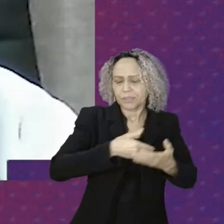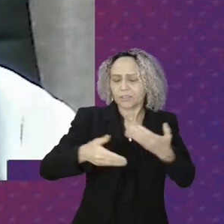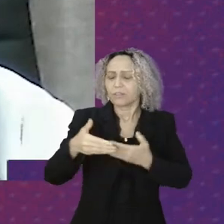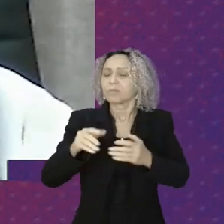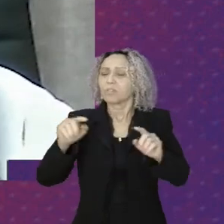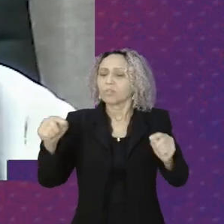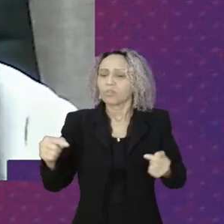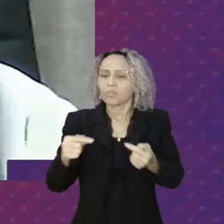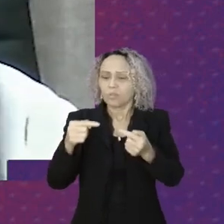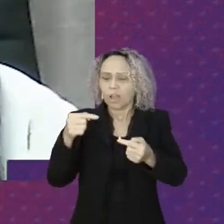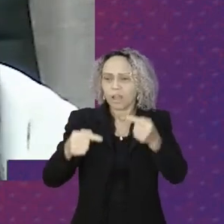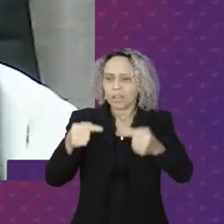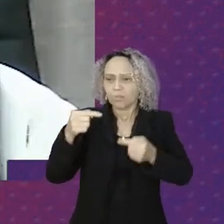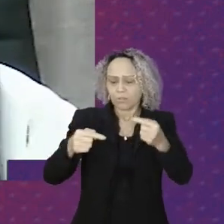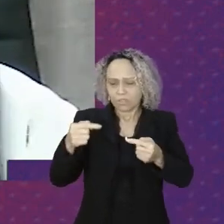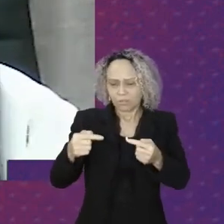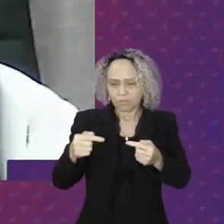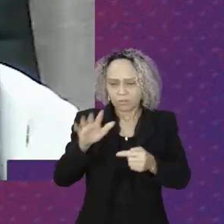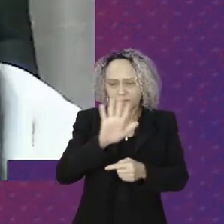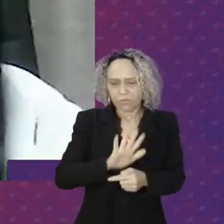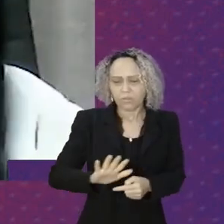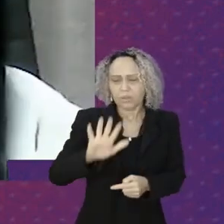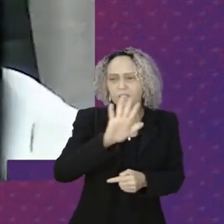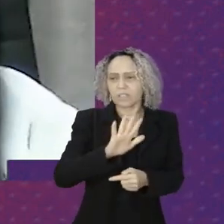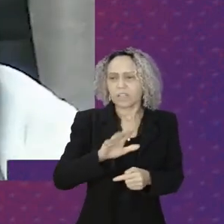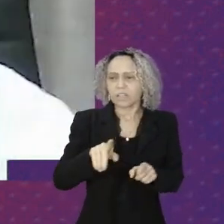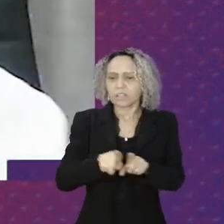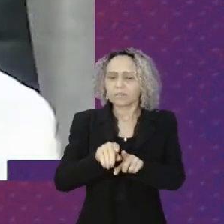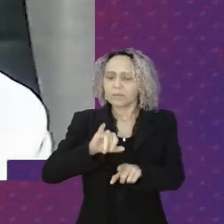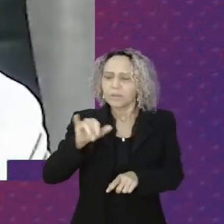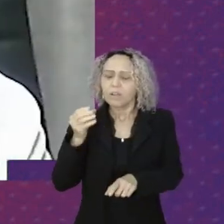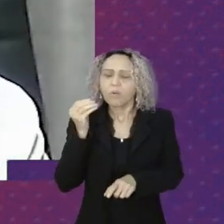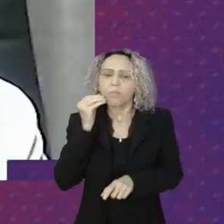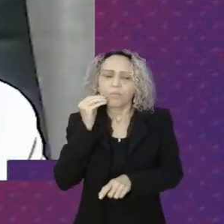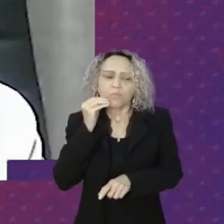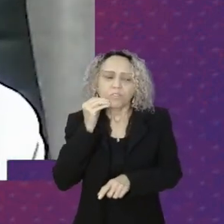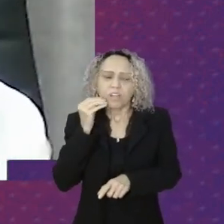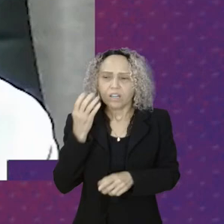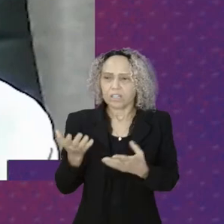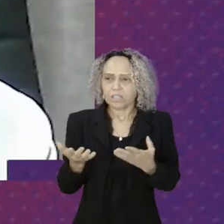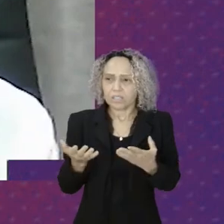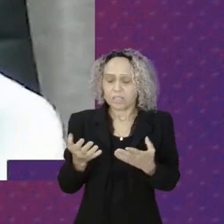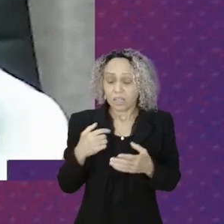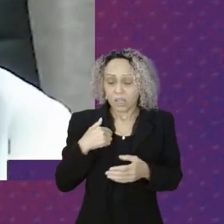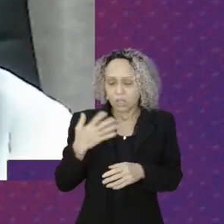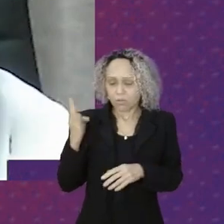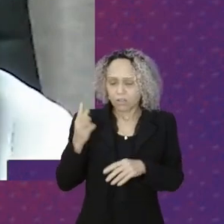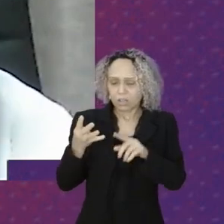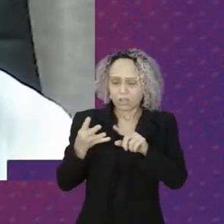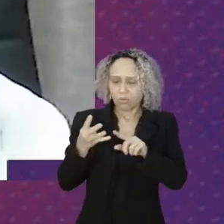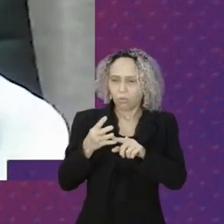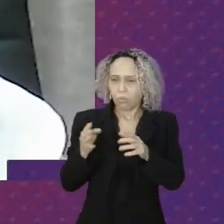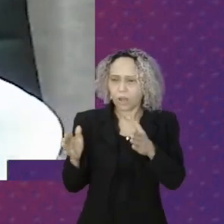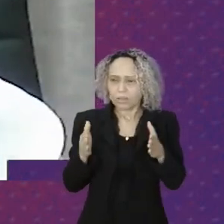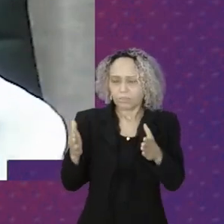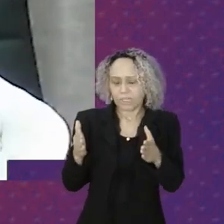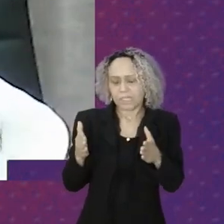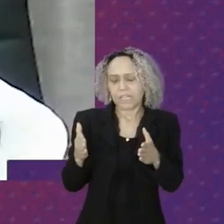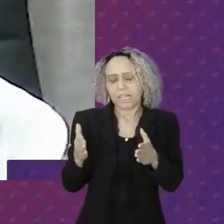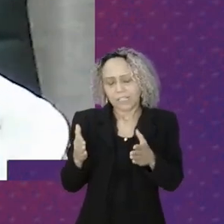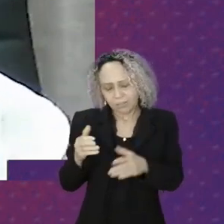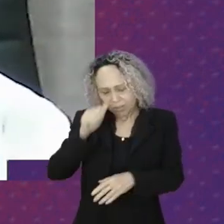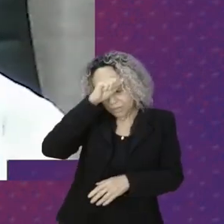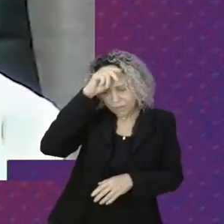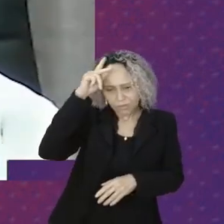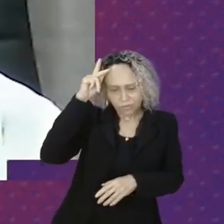políticas públicas de uma forma geral, e eu ter a oportunidade de, como estou no 4º mandato de prefeita de Lauro de Freitas, uma